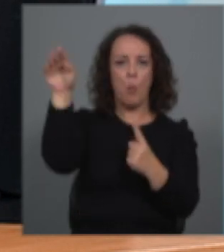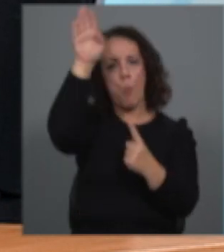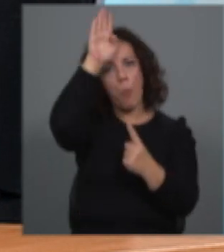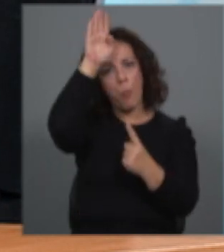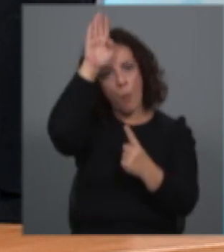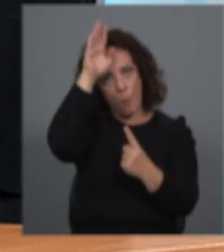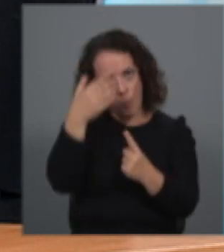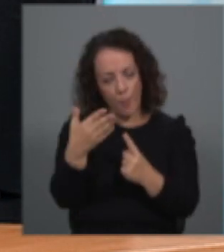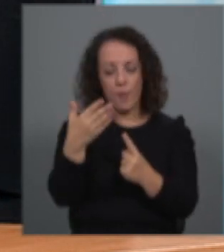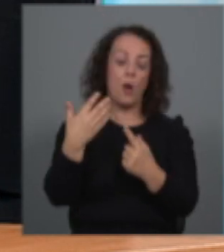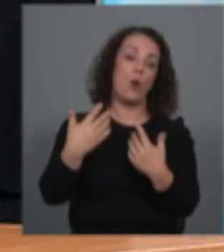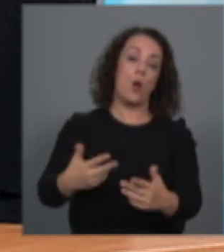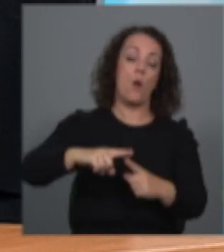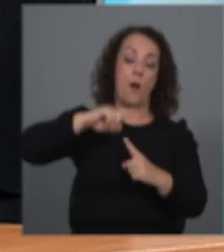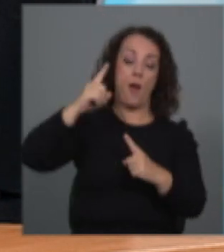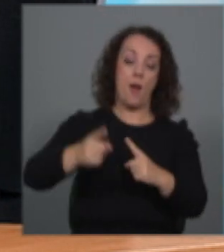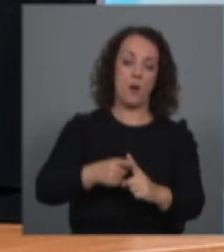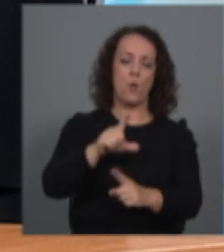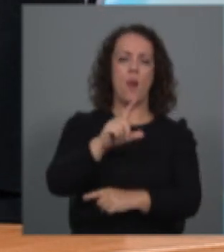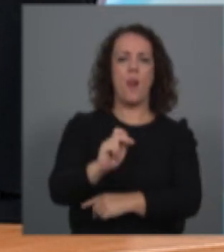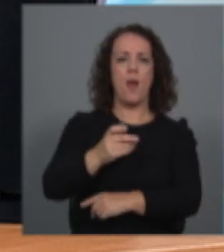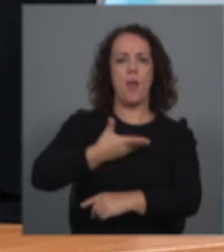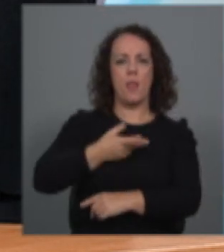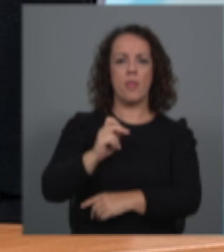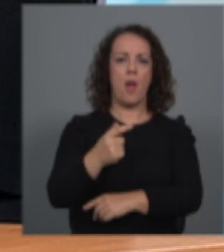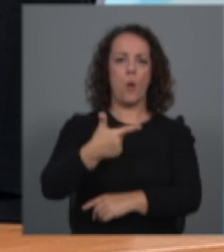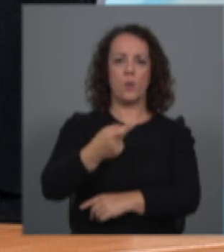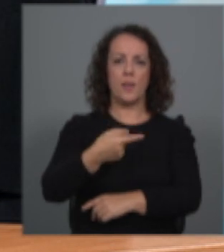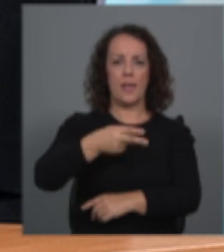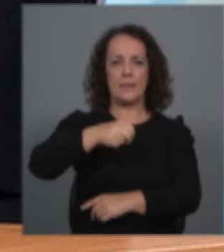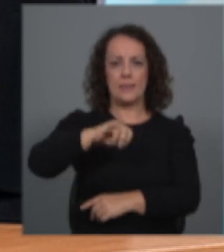ano, Laudato Si, que penso pode